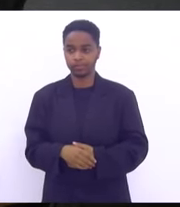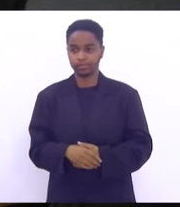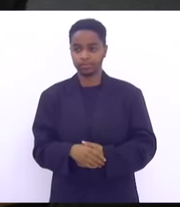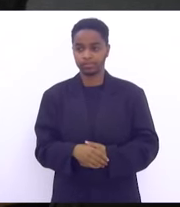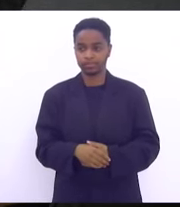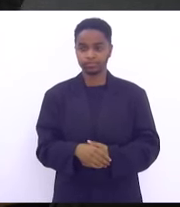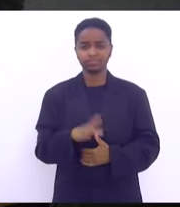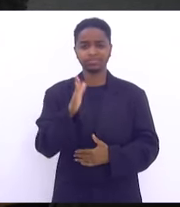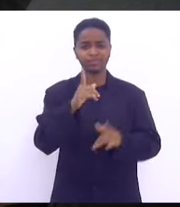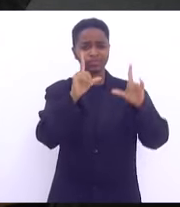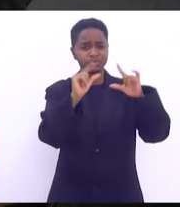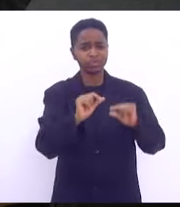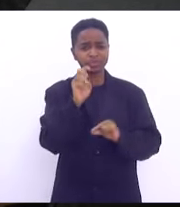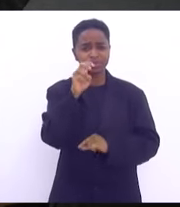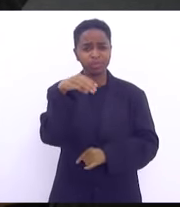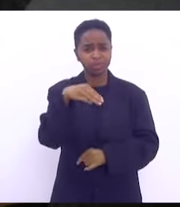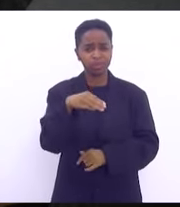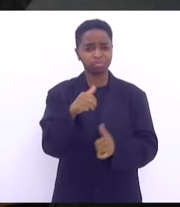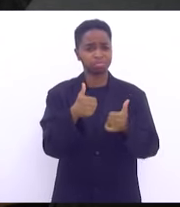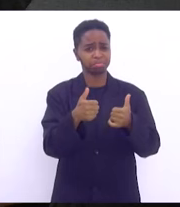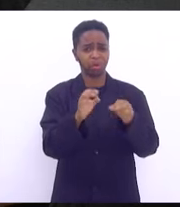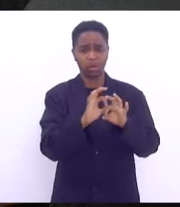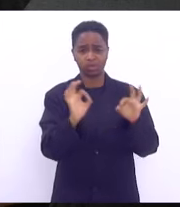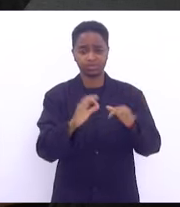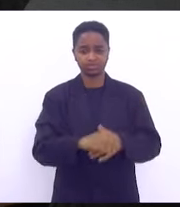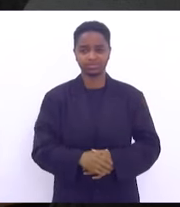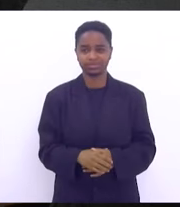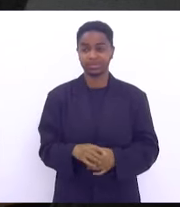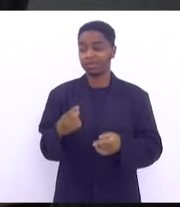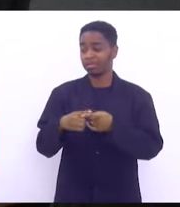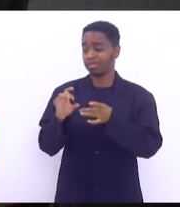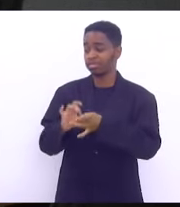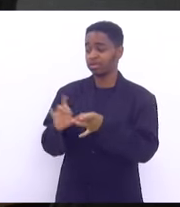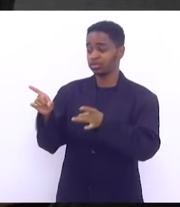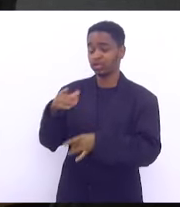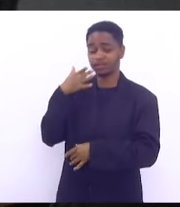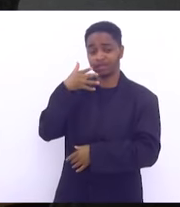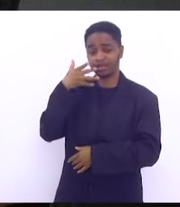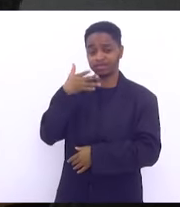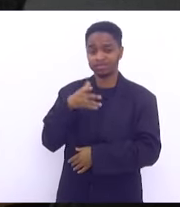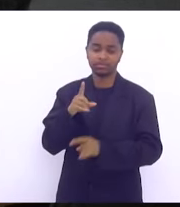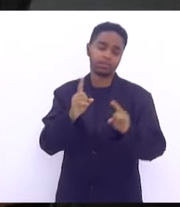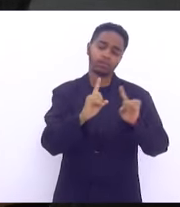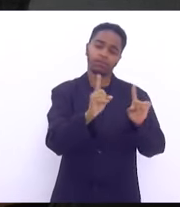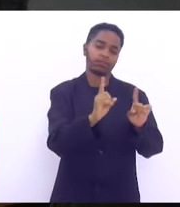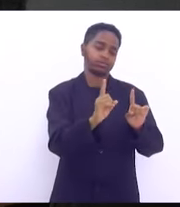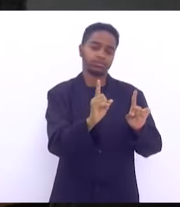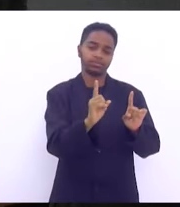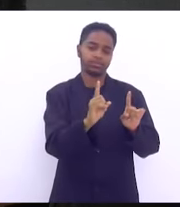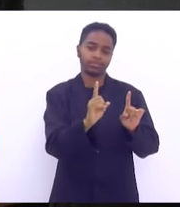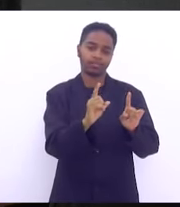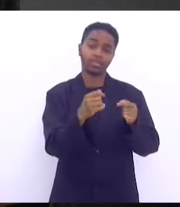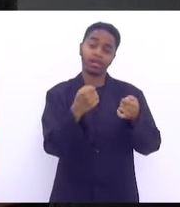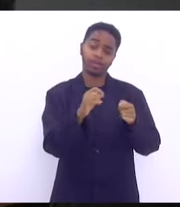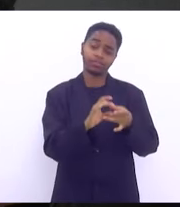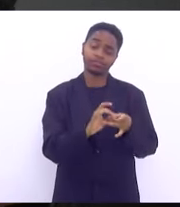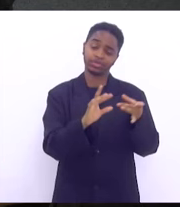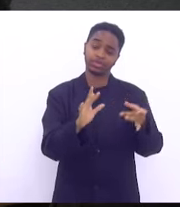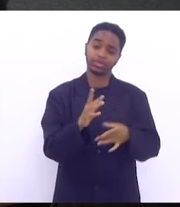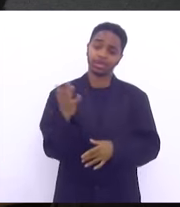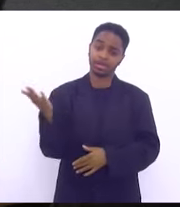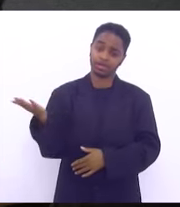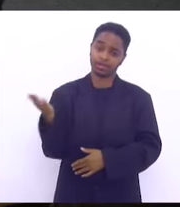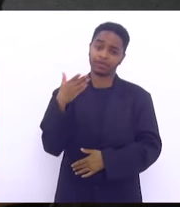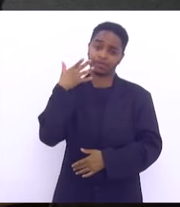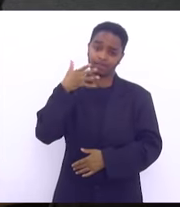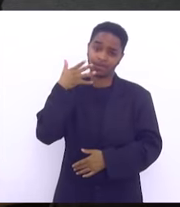Já diminuiu 5 minutos? Está ótimo, então. É porque a senhora cedeu a vez... Não, mas eu tenho que ceder a vez ao meu... Você deu a vez para o Dionísio.